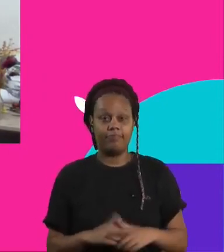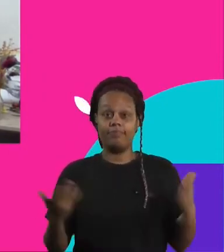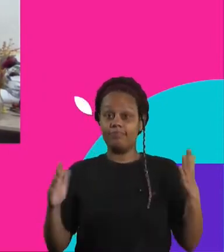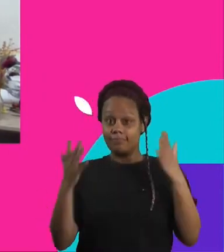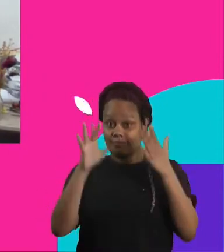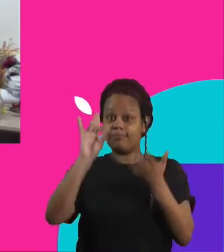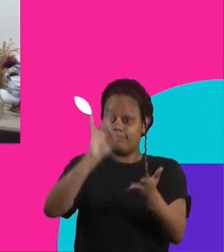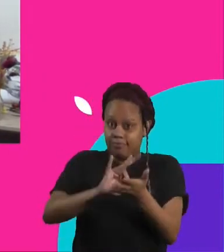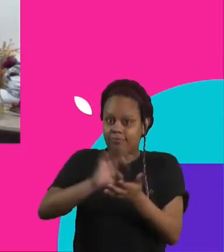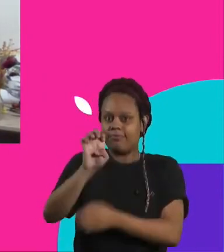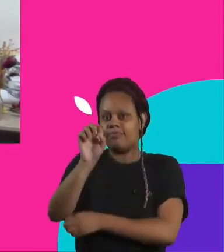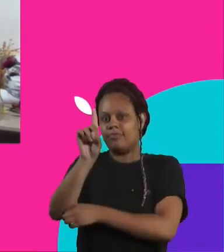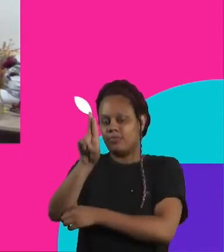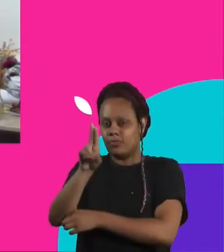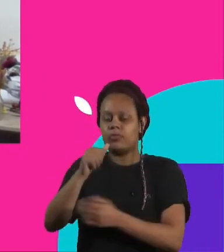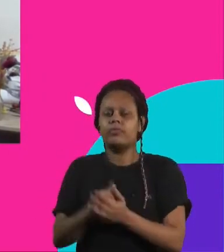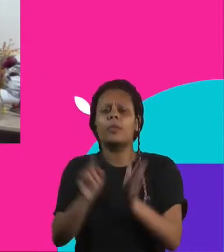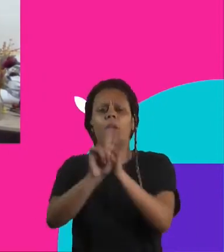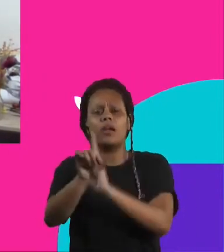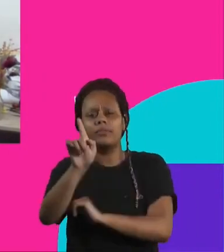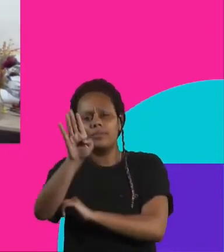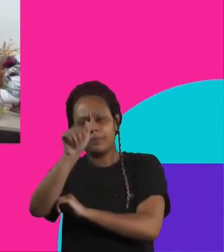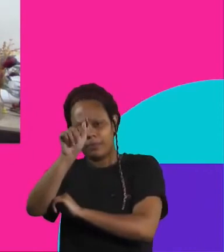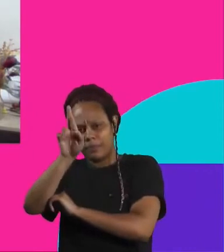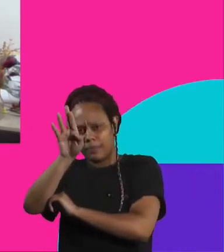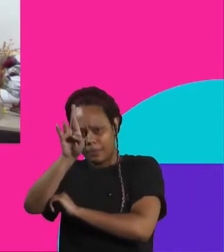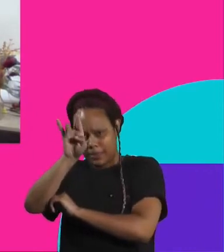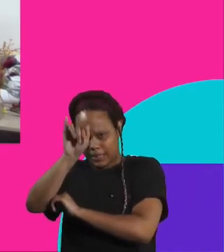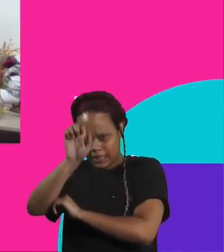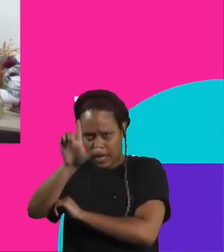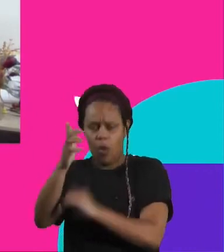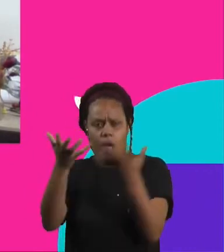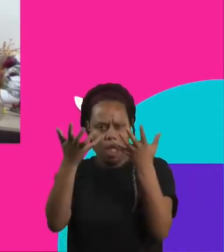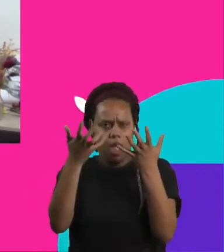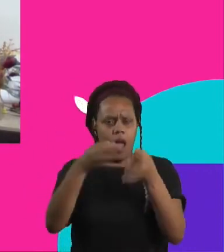Parabéns mesmo, Edu. Deixa eu só perguntar, o Gabriel, você quer comentar? Eu não tenho certeza se você já estava